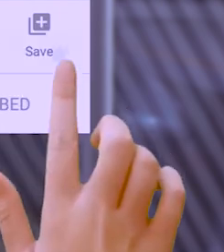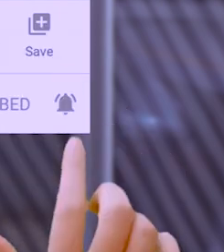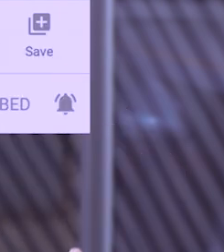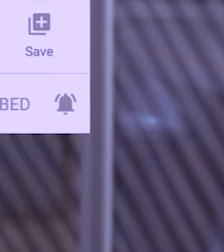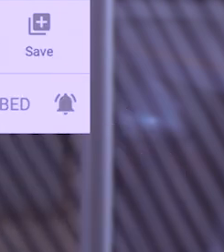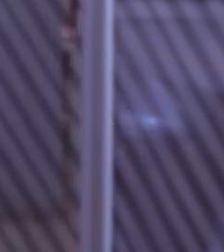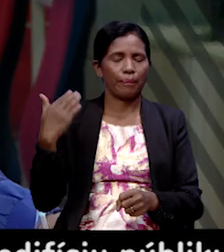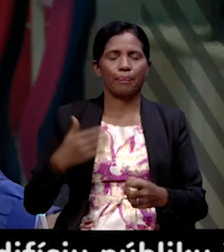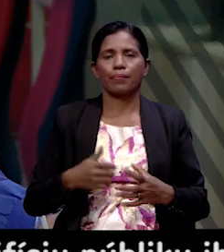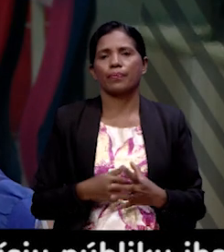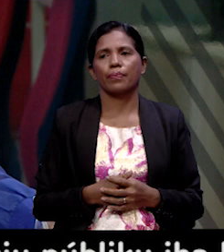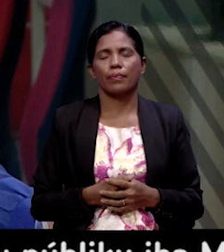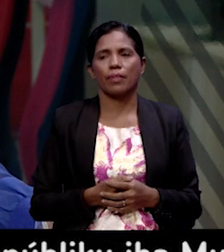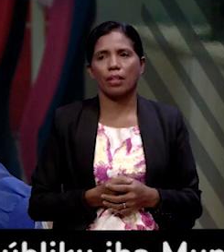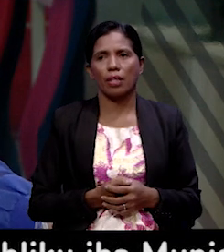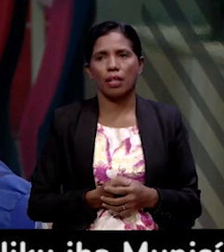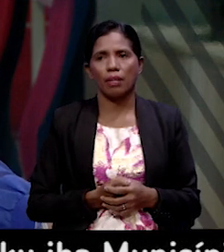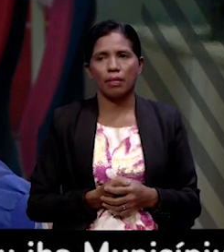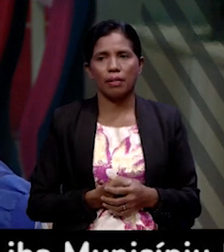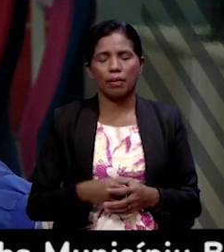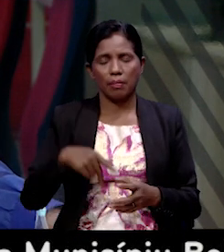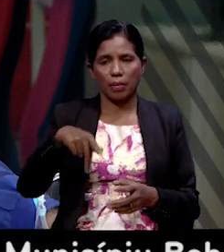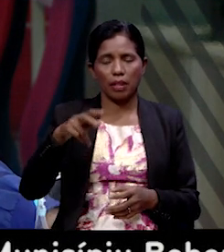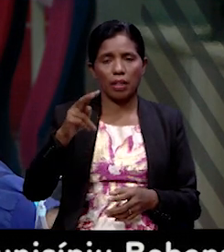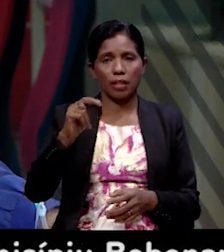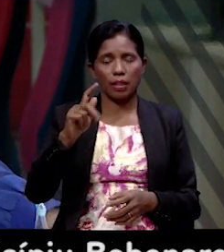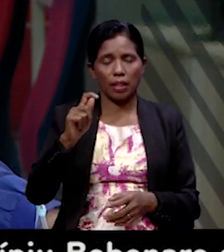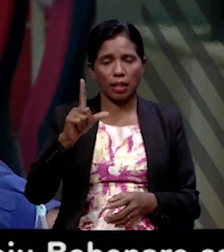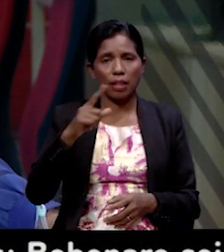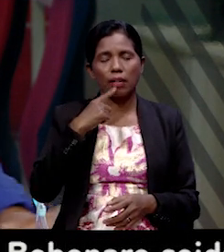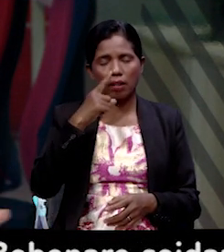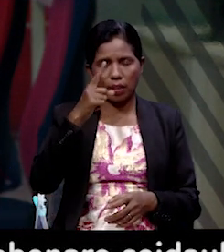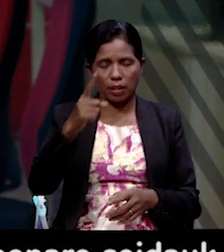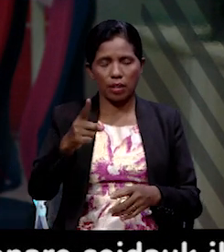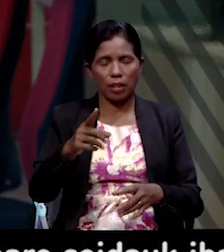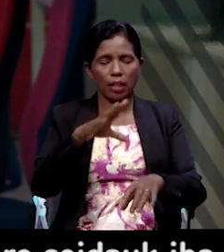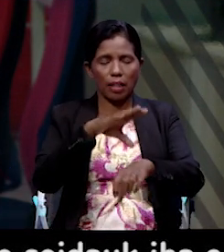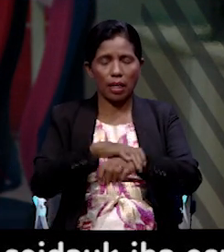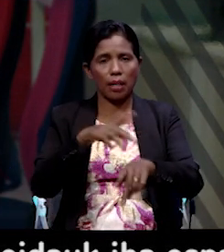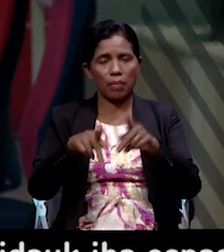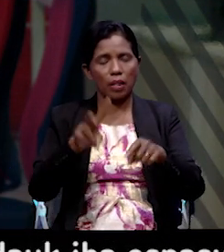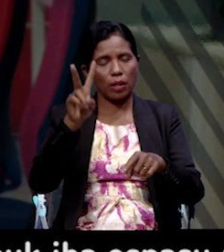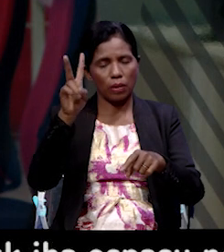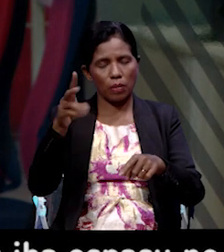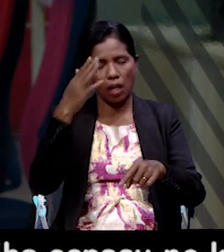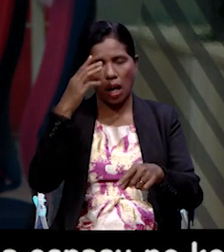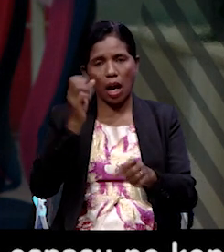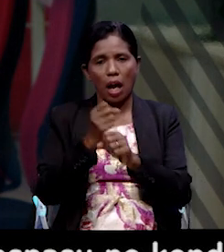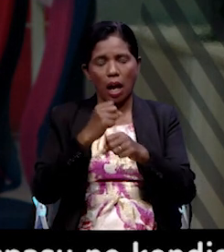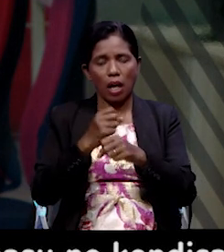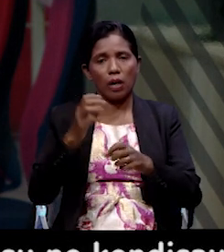de notificação. Pentele detém suspeito na rua, também desconfiado da agressão física da cidadão na